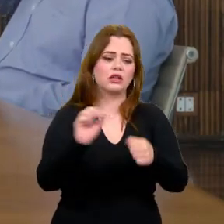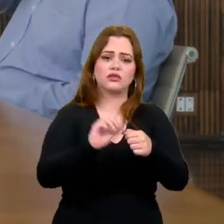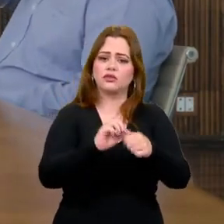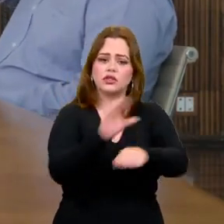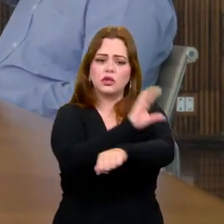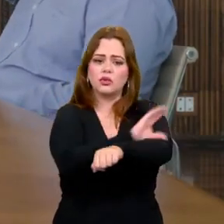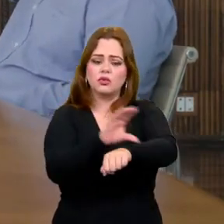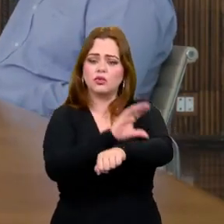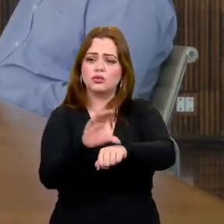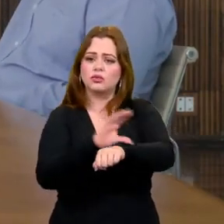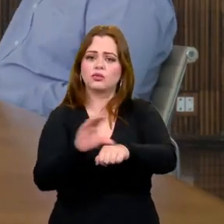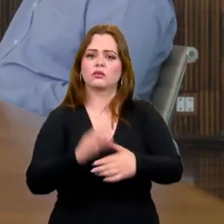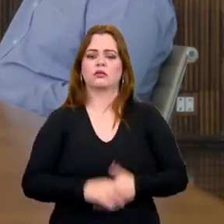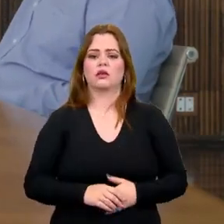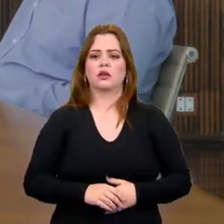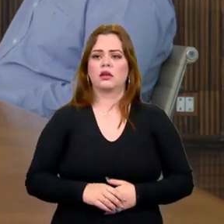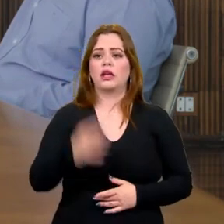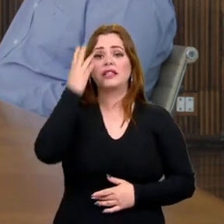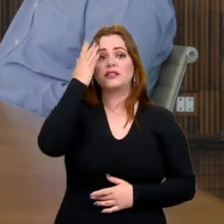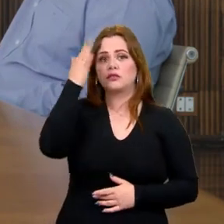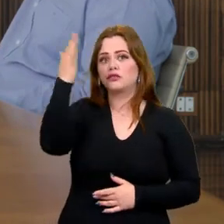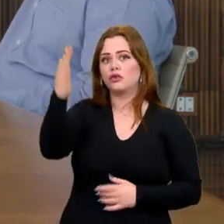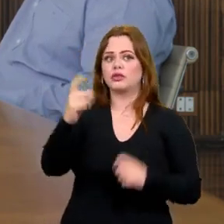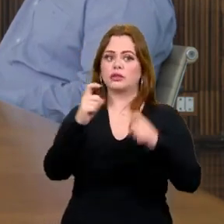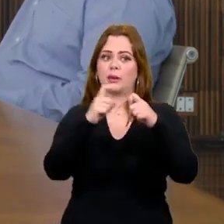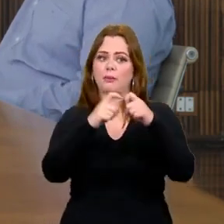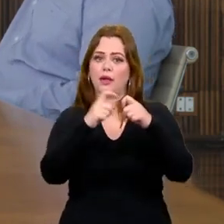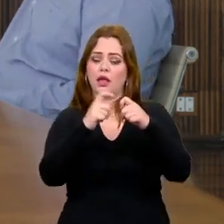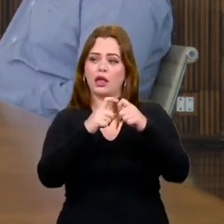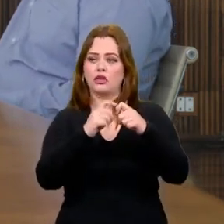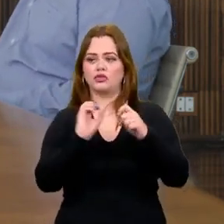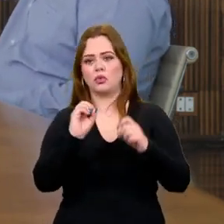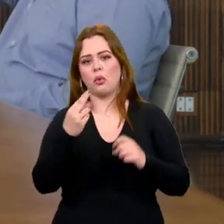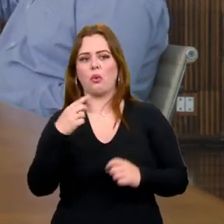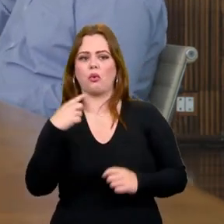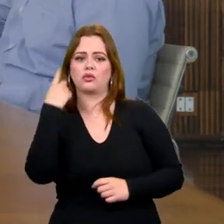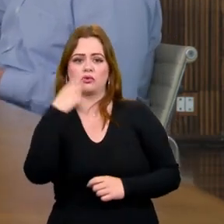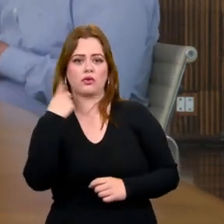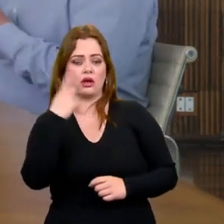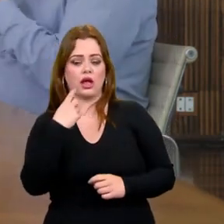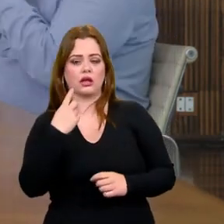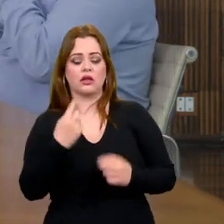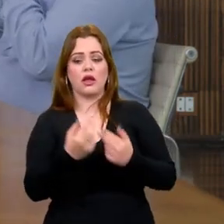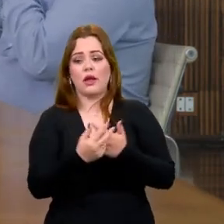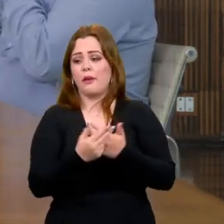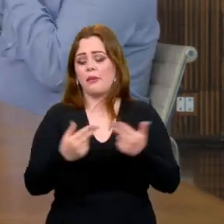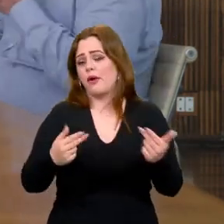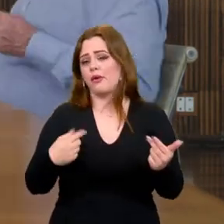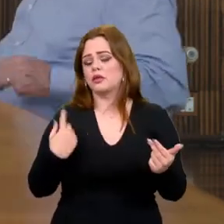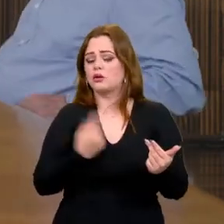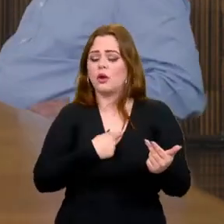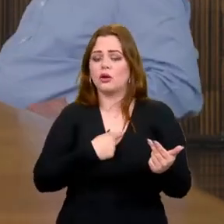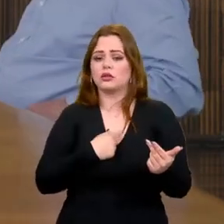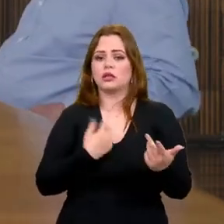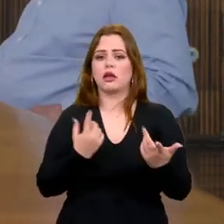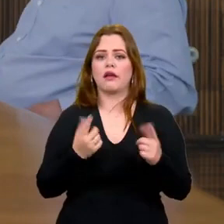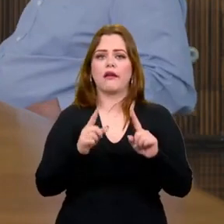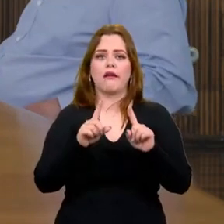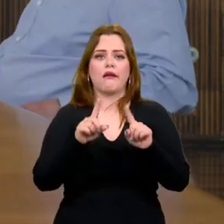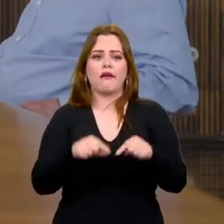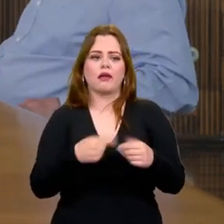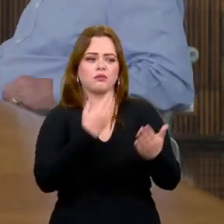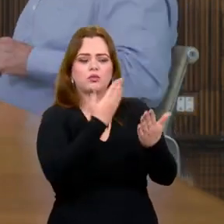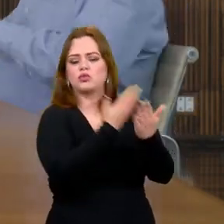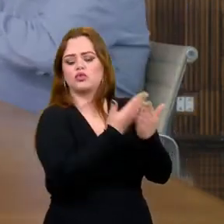é uma coisa que é muito nossa né e é o casa própria da casa para mãe essa coisa do estudo né eu me lembro você falou uma coisa da tua experiência